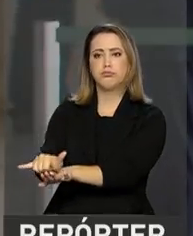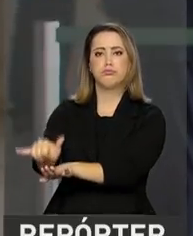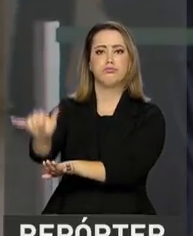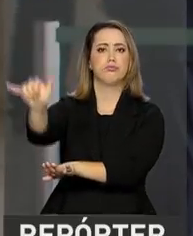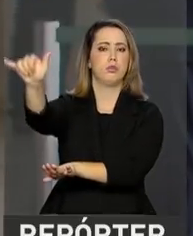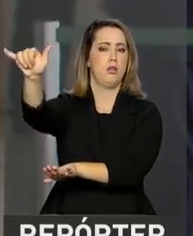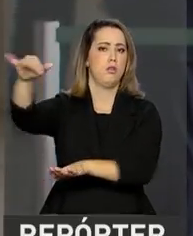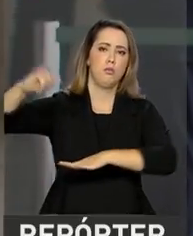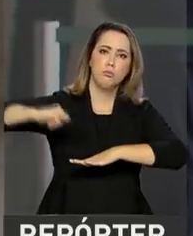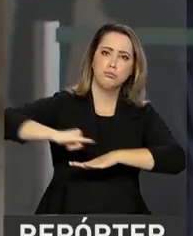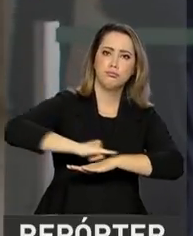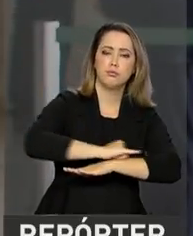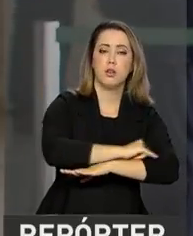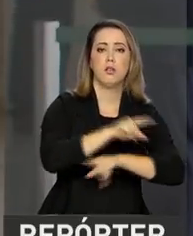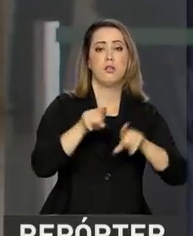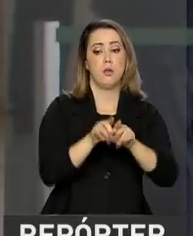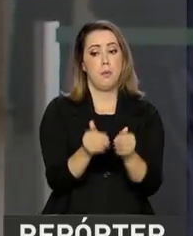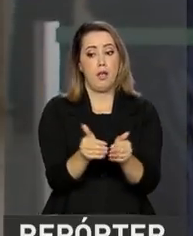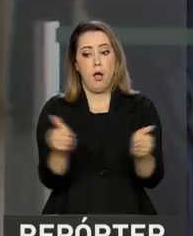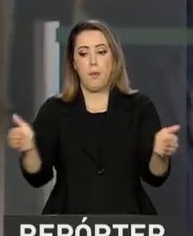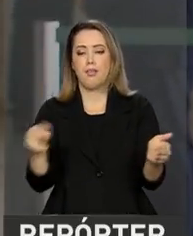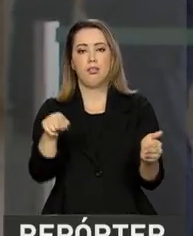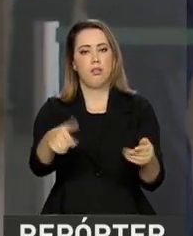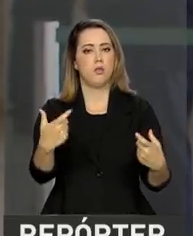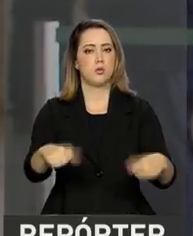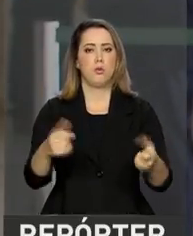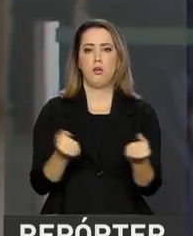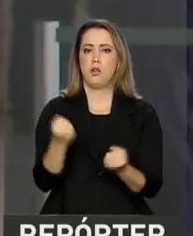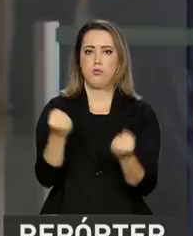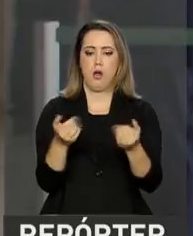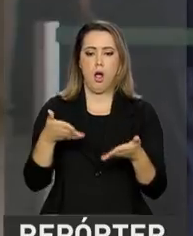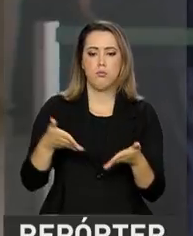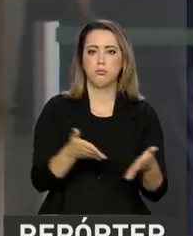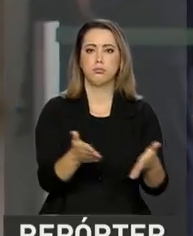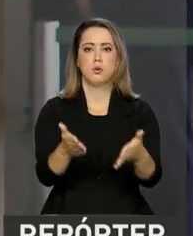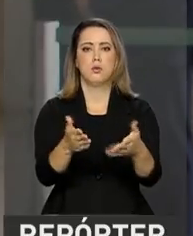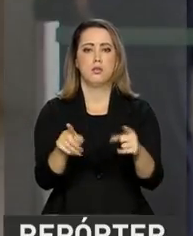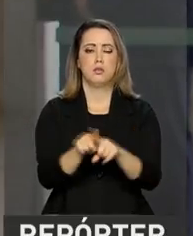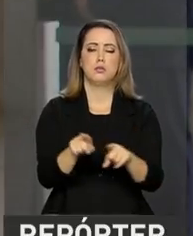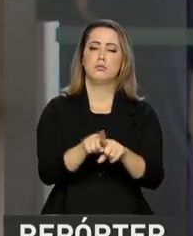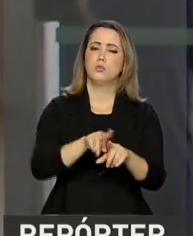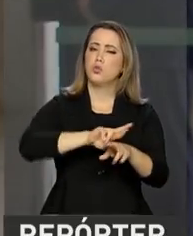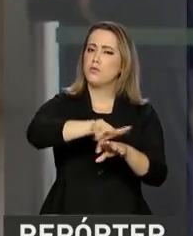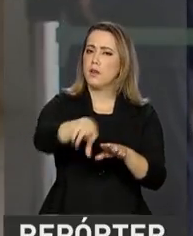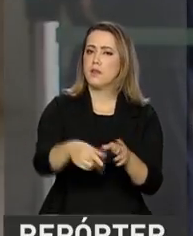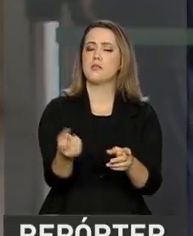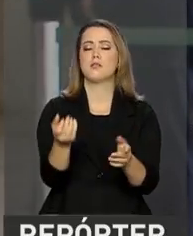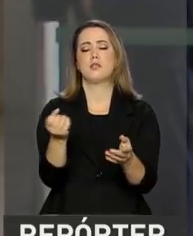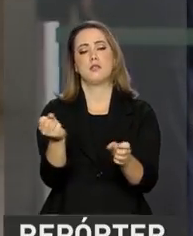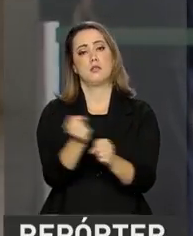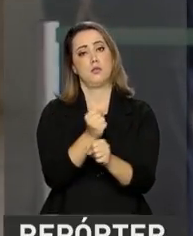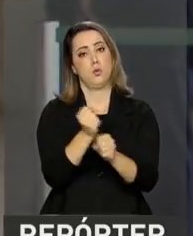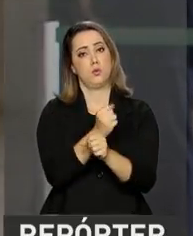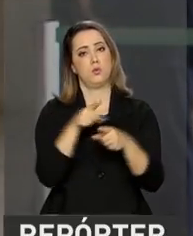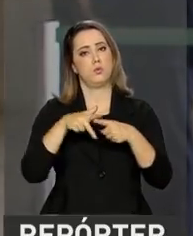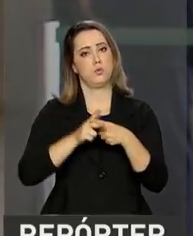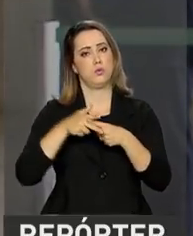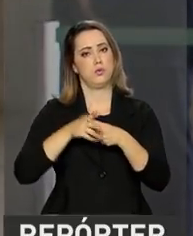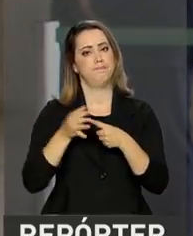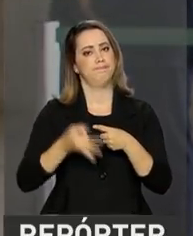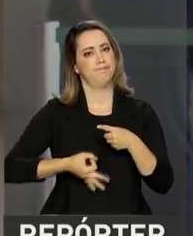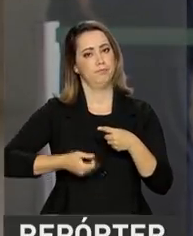das aeronaves também a criação de estacionamentos entre outras melhorias na infraestrutura desses terminais